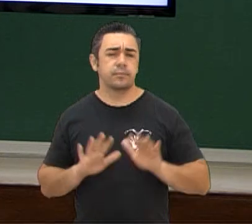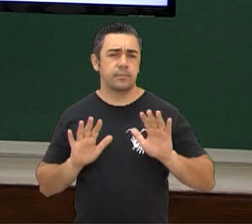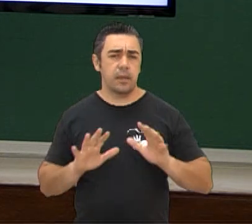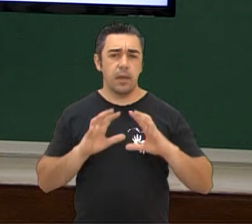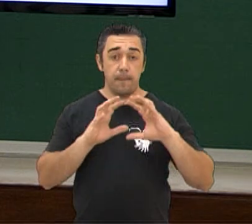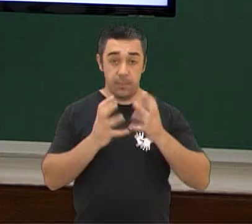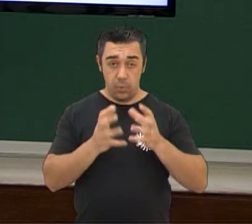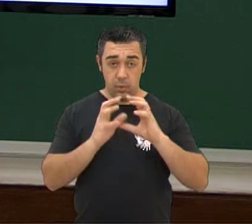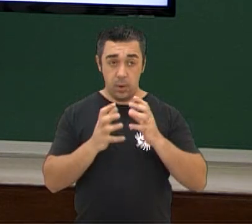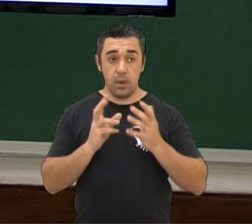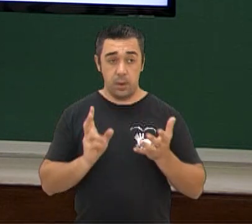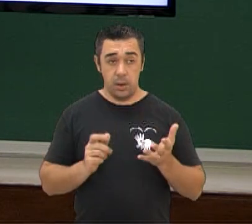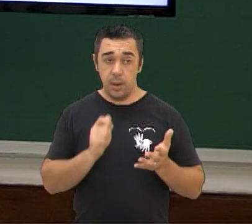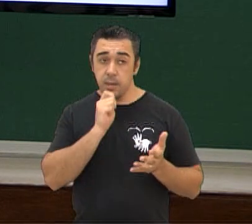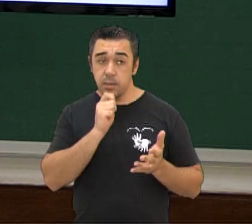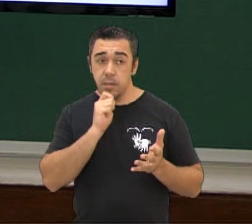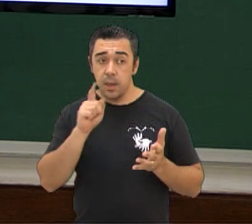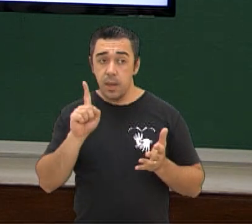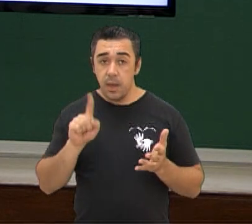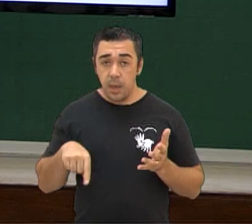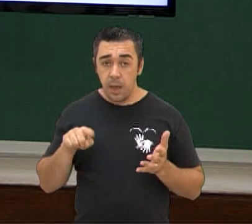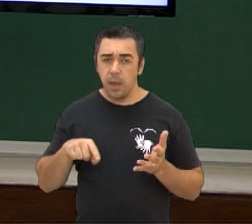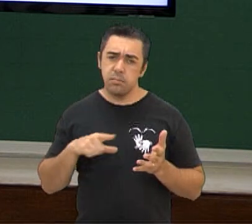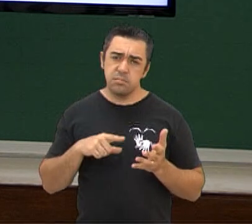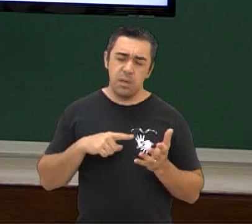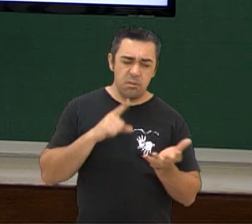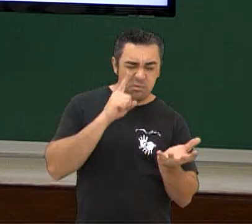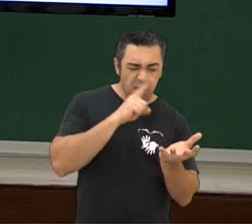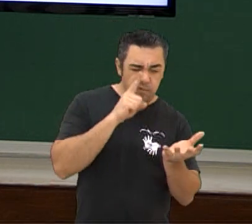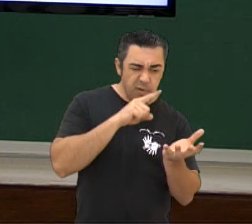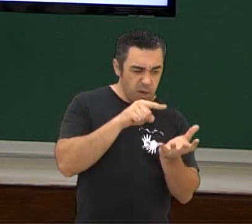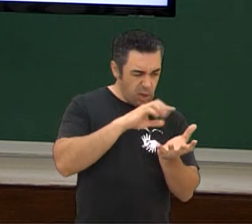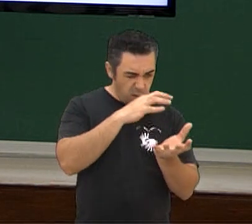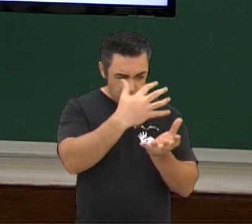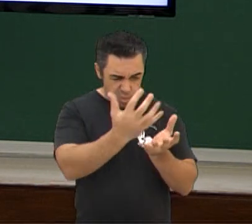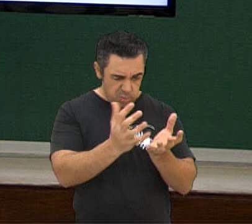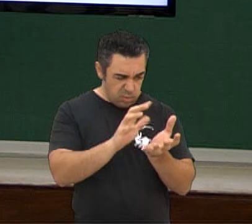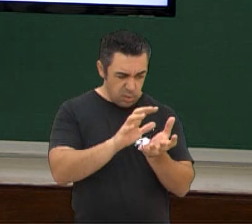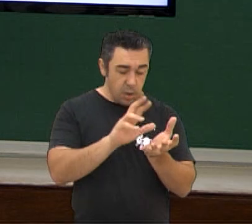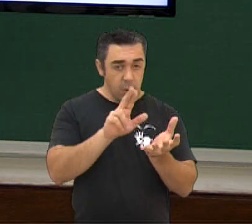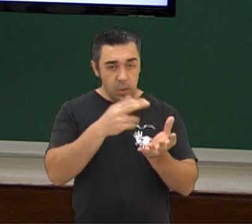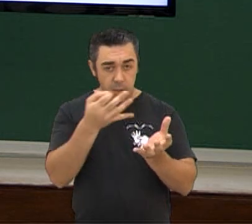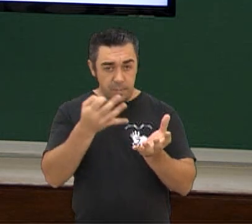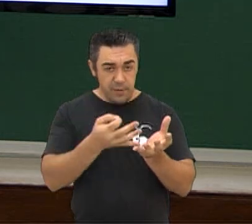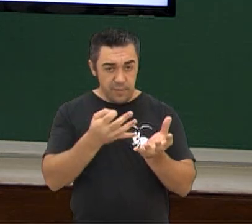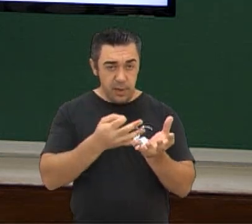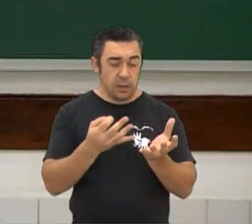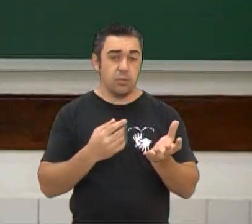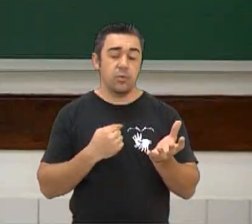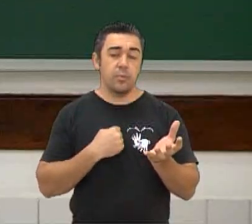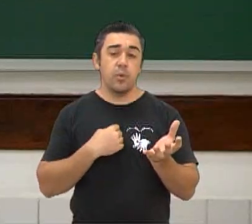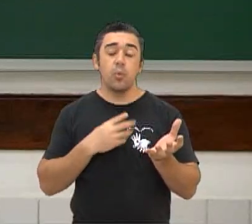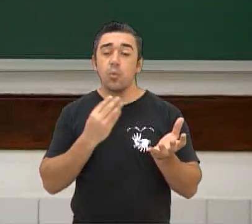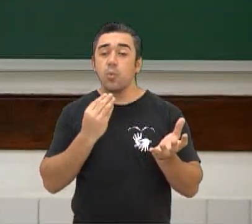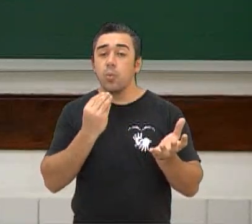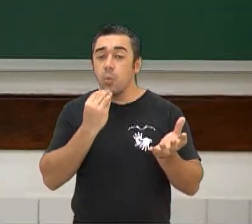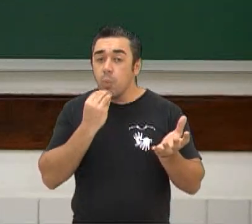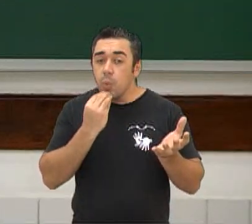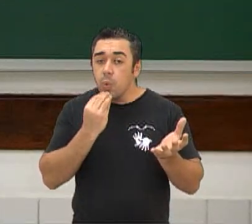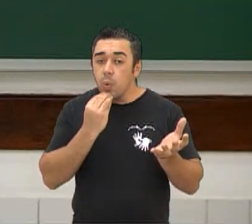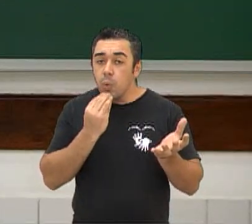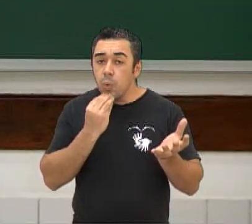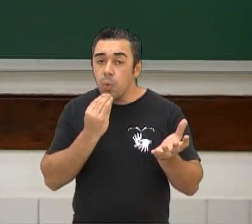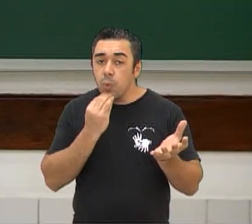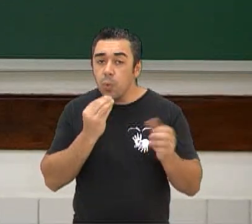basquete ainda, ela tem a possibilidades imperfeita e perfeita do conhecimento intuitivo. O que é